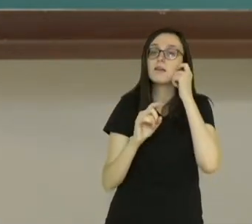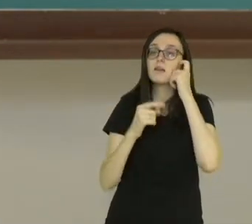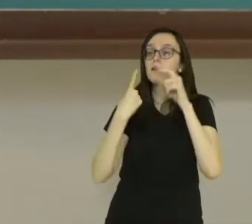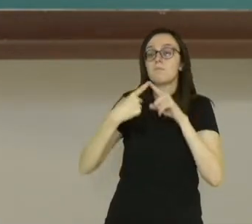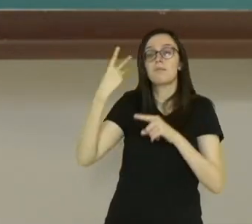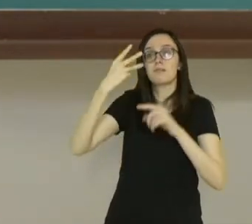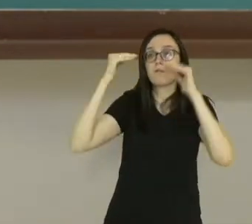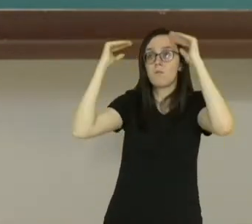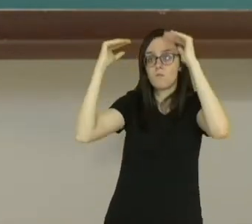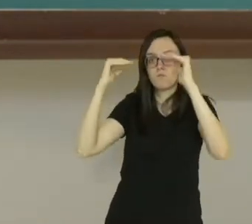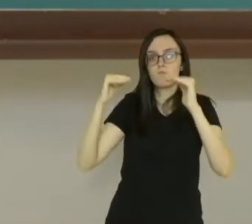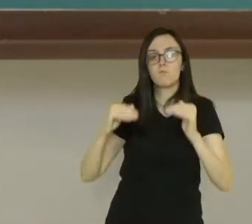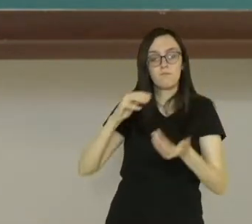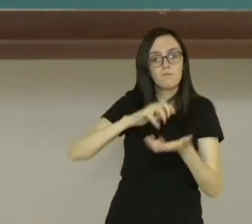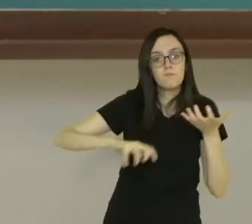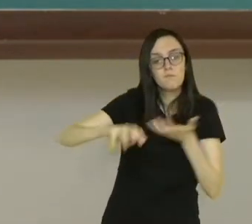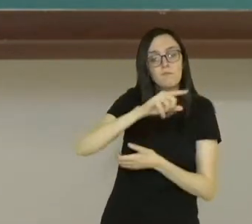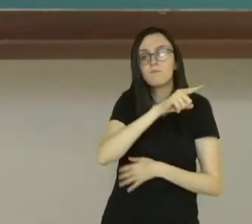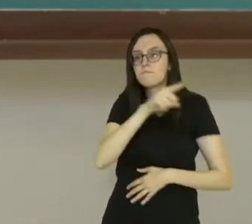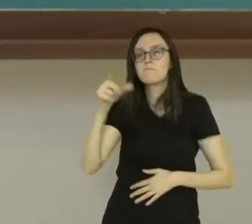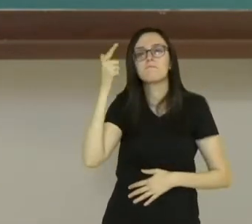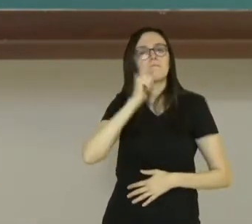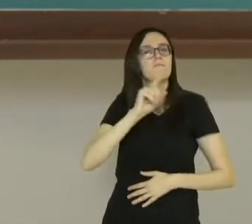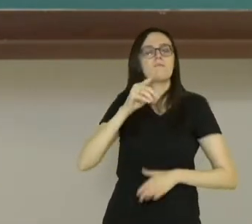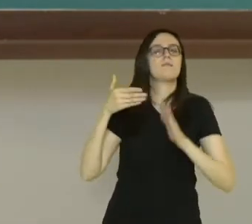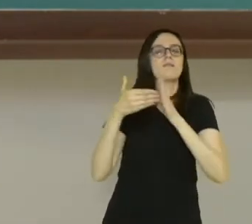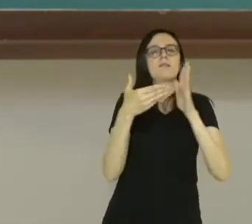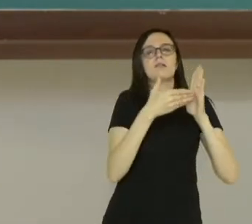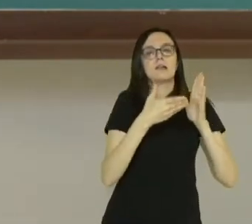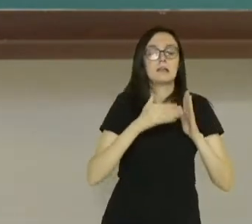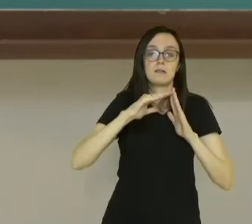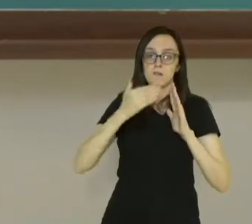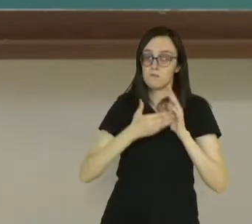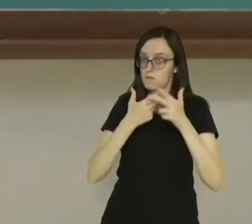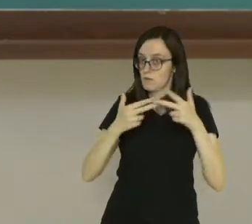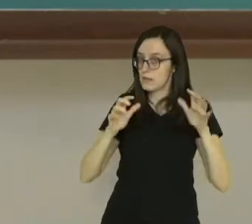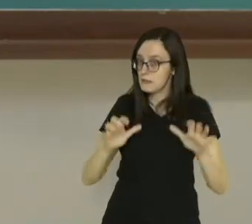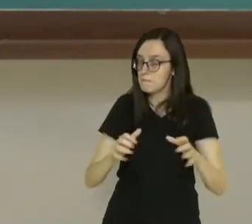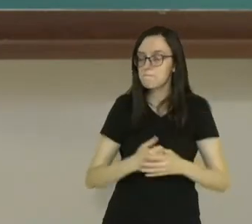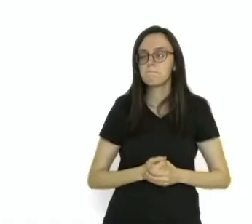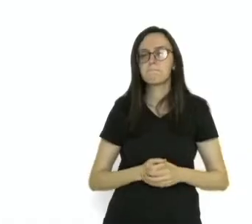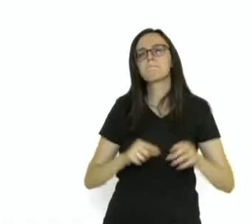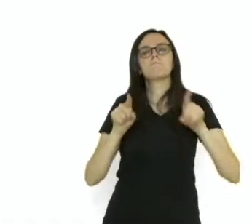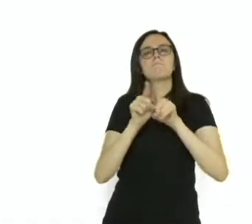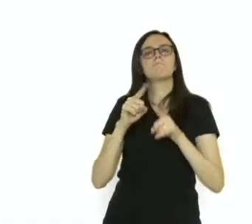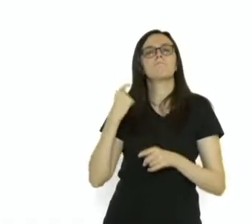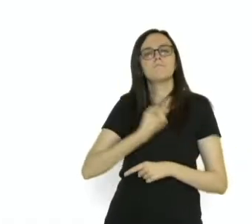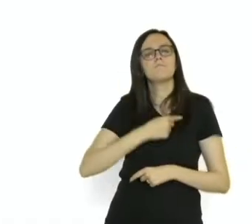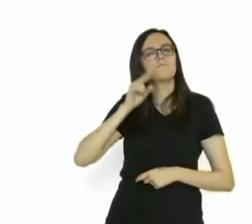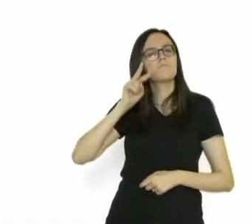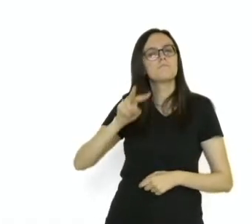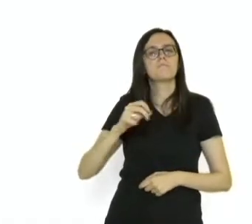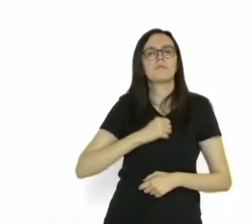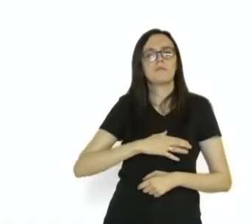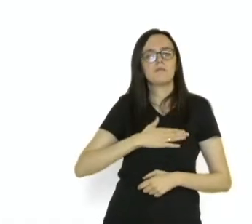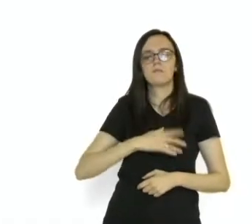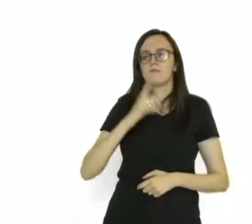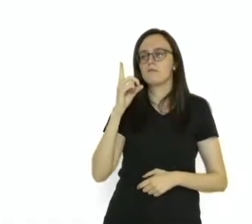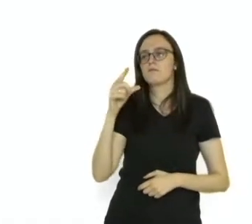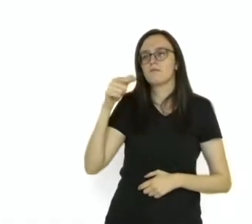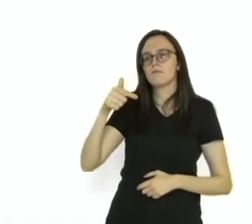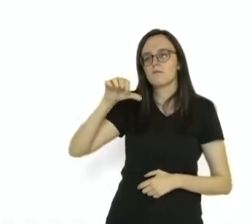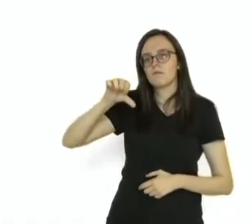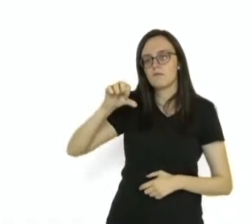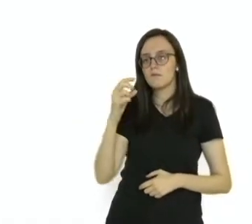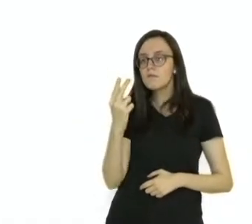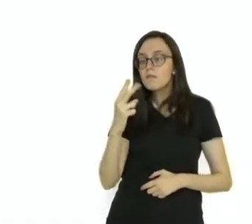Terceiro Estado, os revolucionários vão conseguir impedir tudo isso. Bom, vamos ver que em agosto de